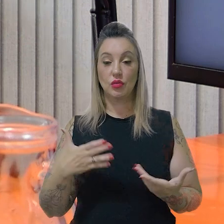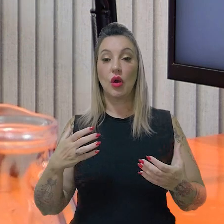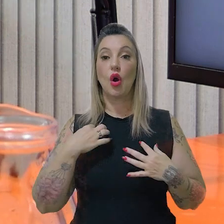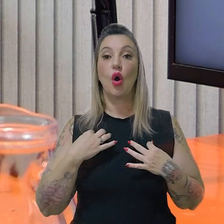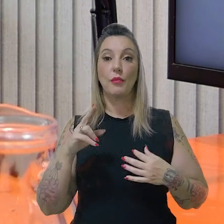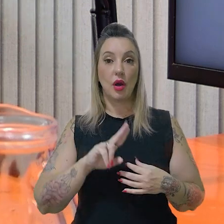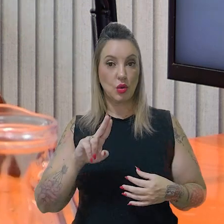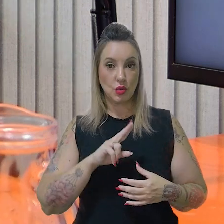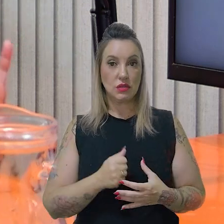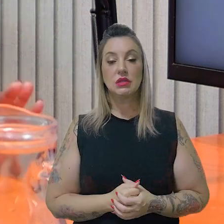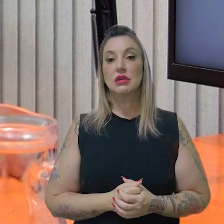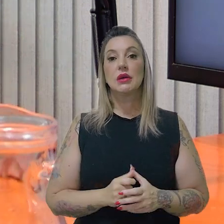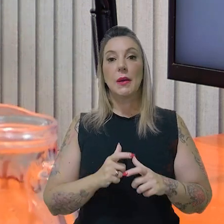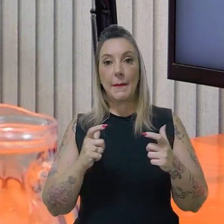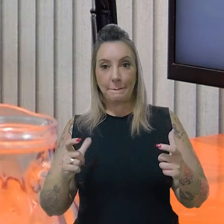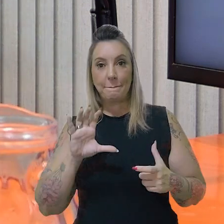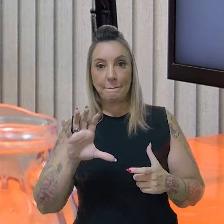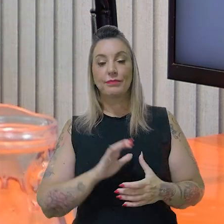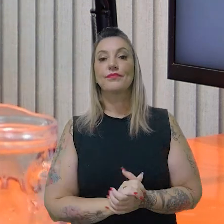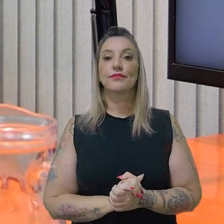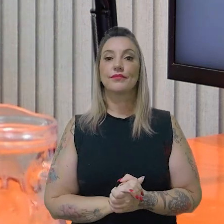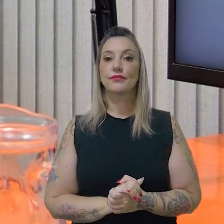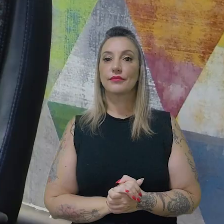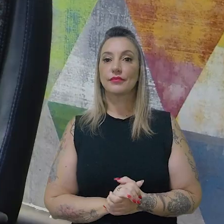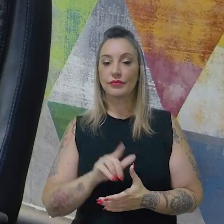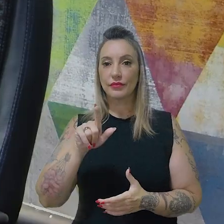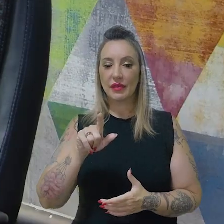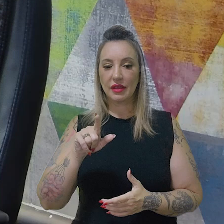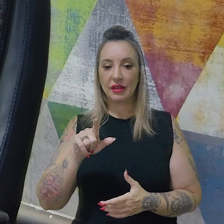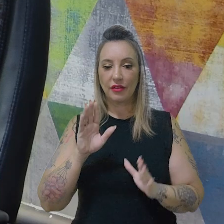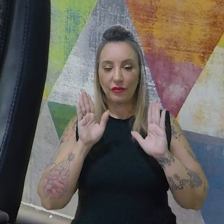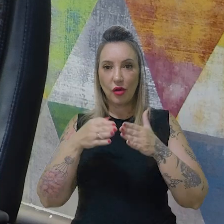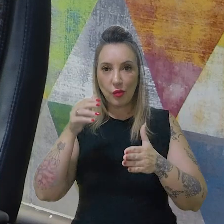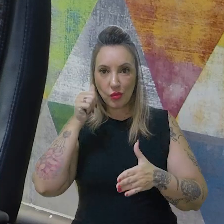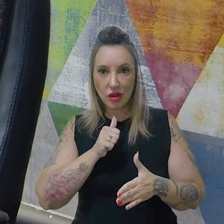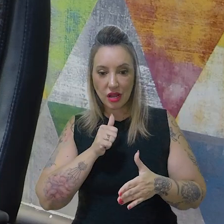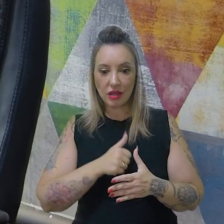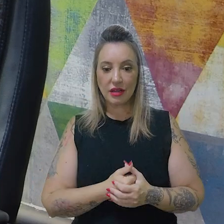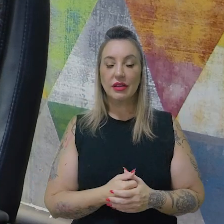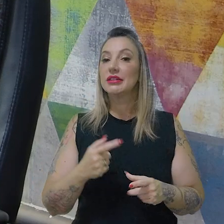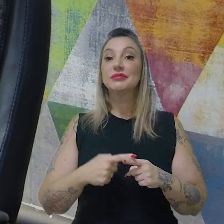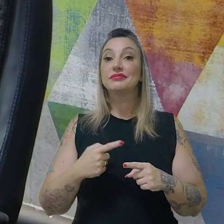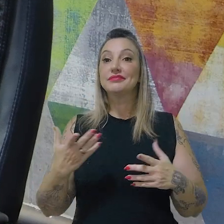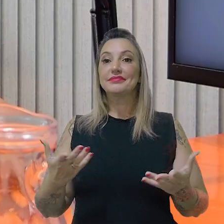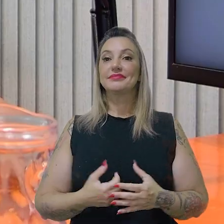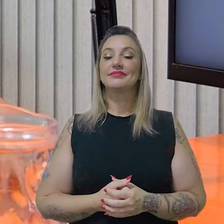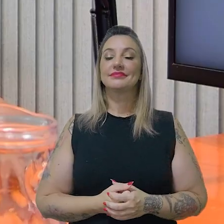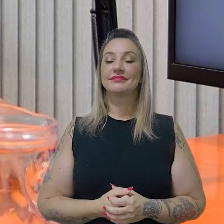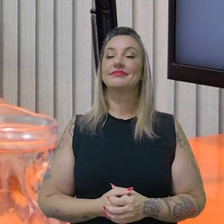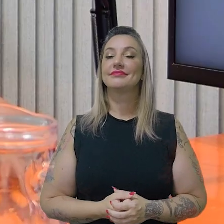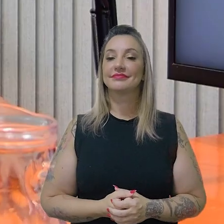ela vai usar então a maioria são essas e você ficou em mulher né menina eu por que assim